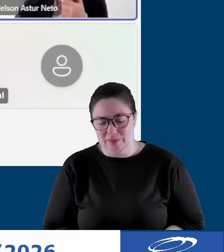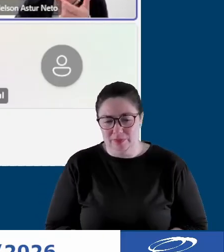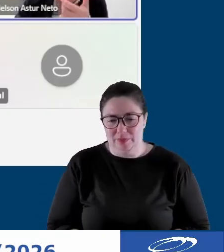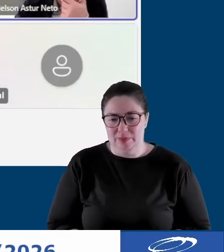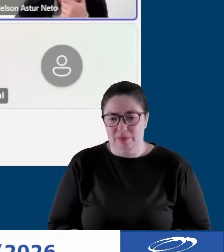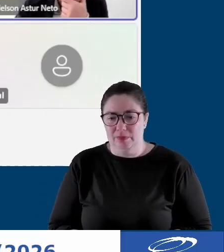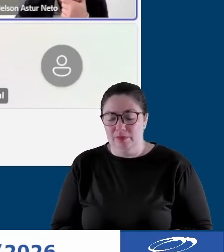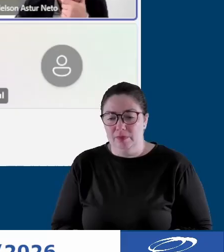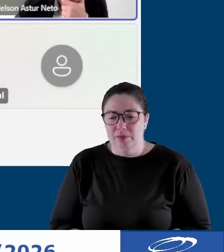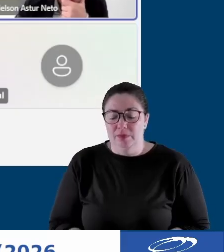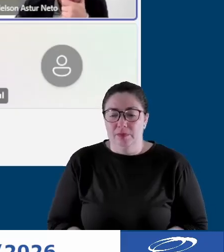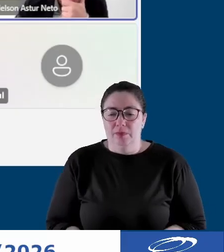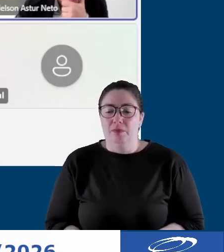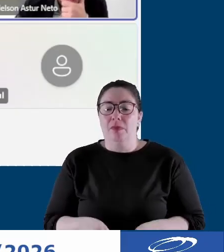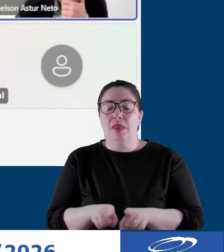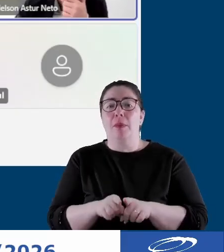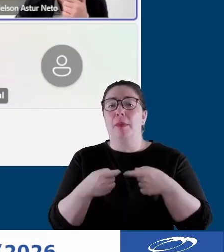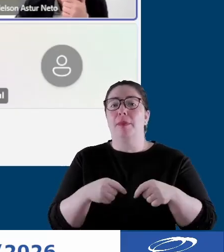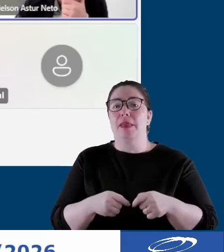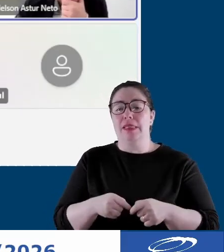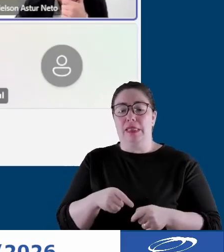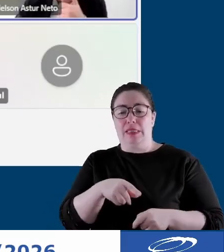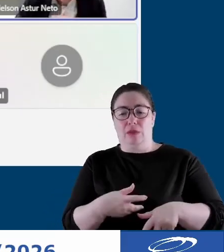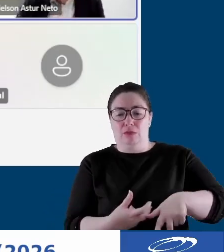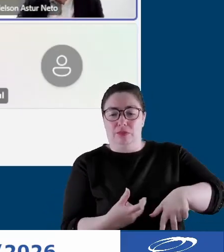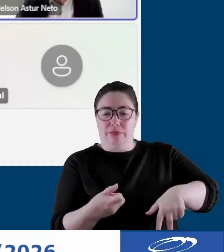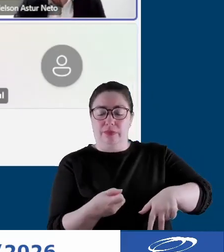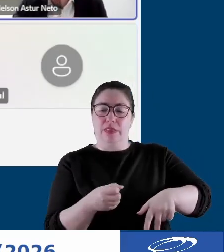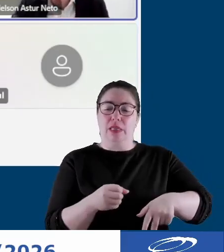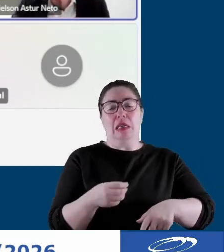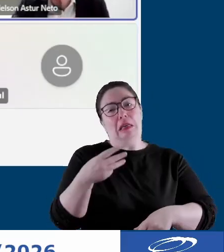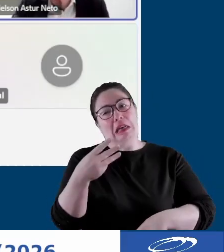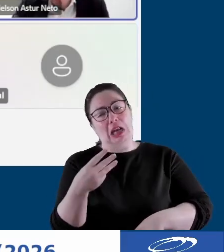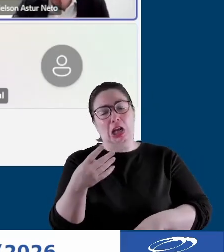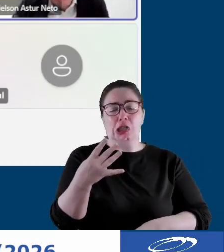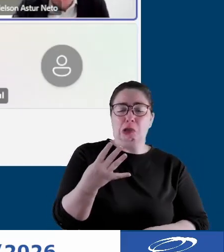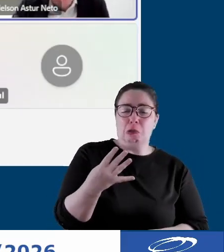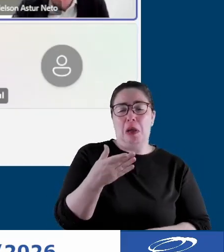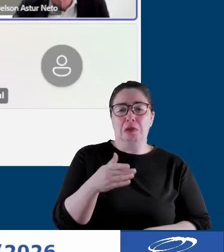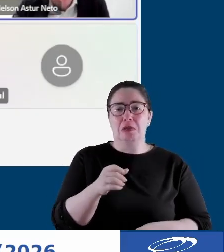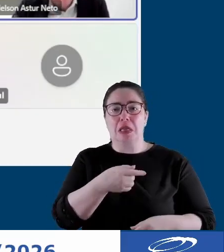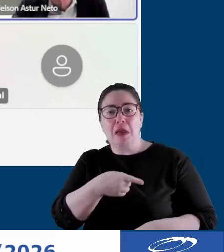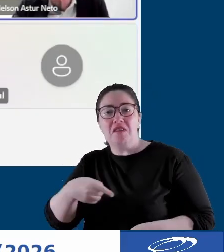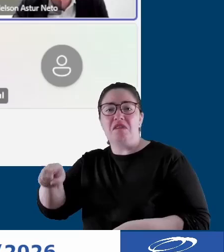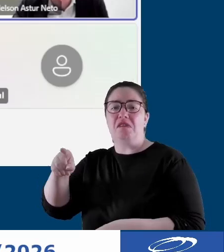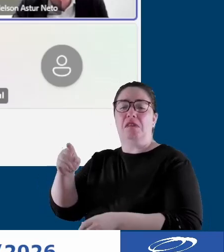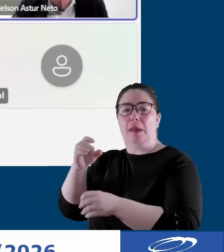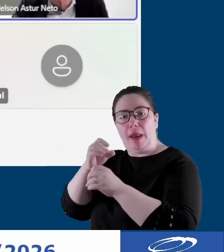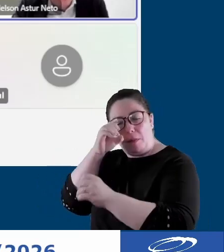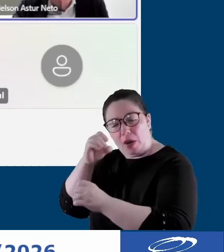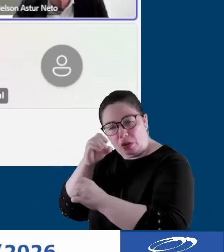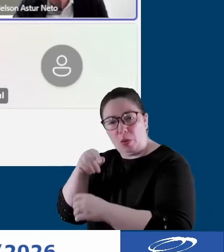Envio do material para cultura, tá? 3 ou 4 amostras de tecido de